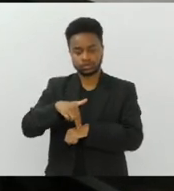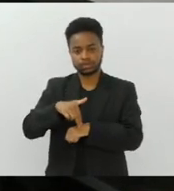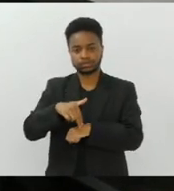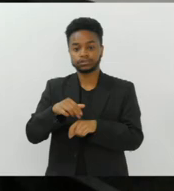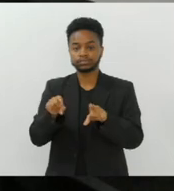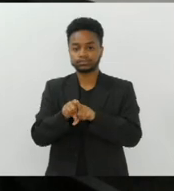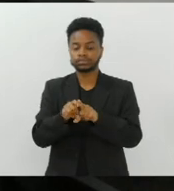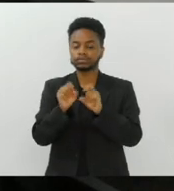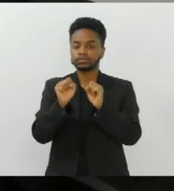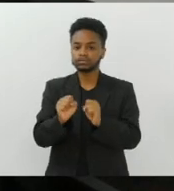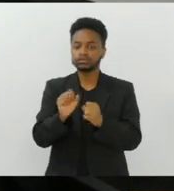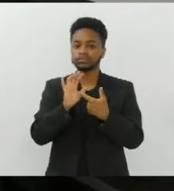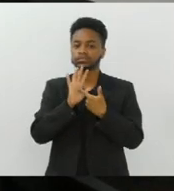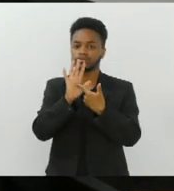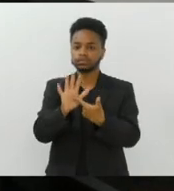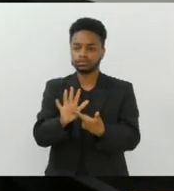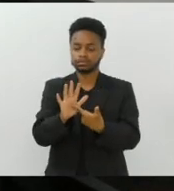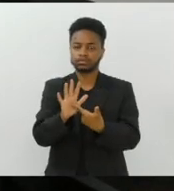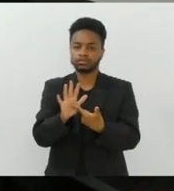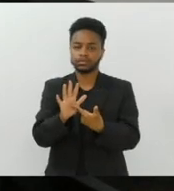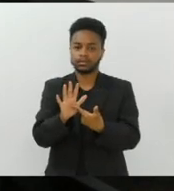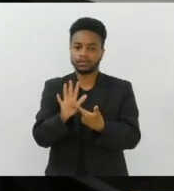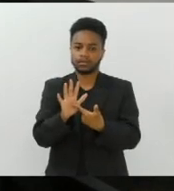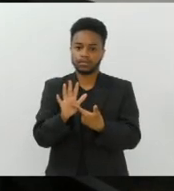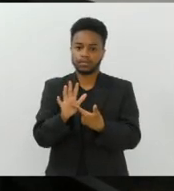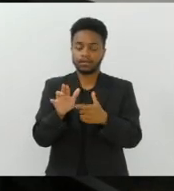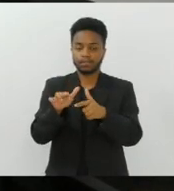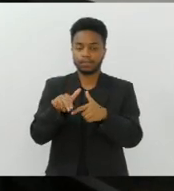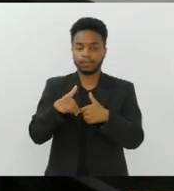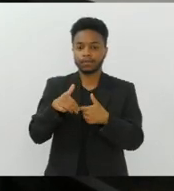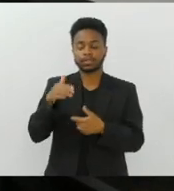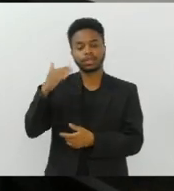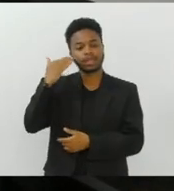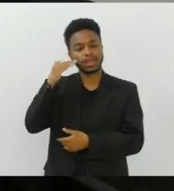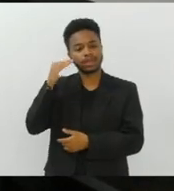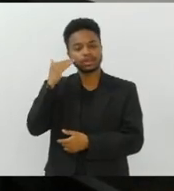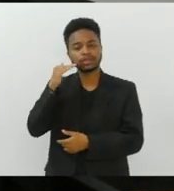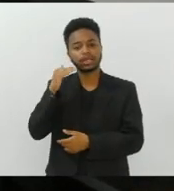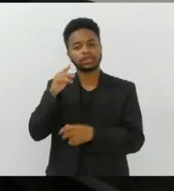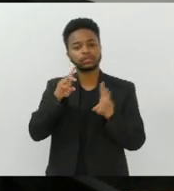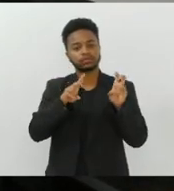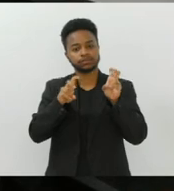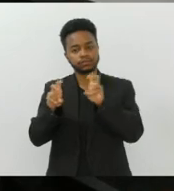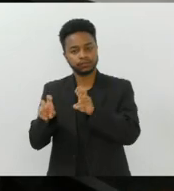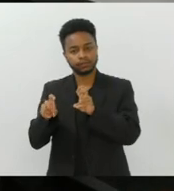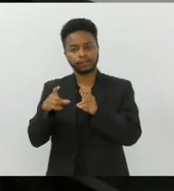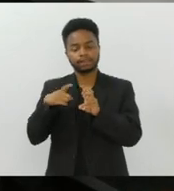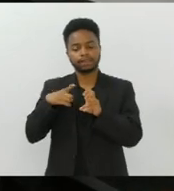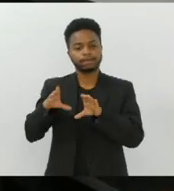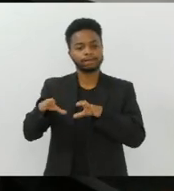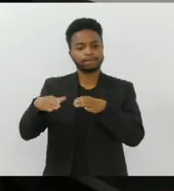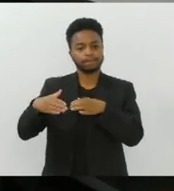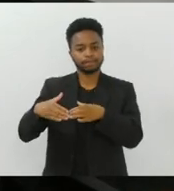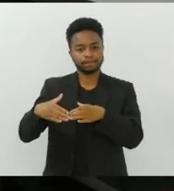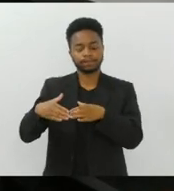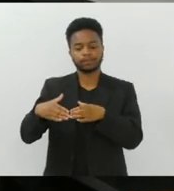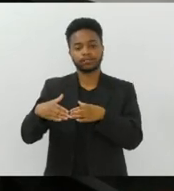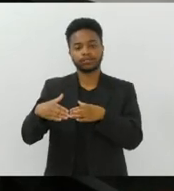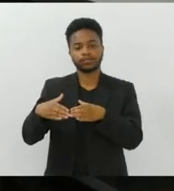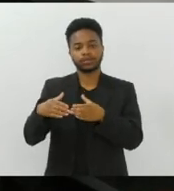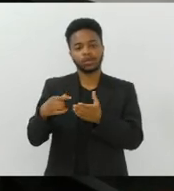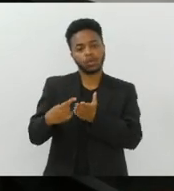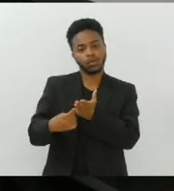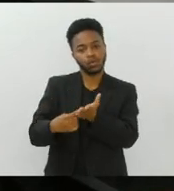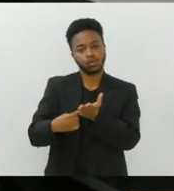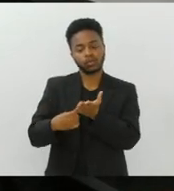possam estabelecer, a partir de entendimentos, uma convenção coletiva válida para todo o território